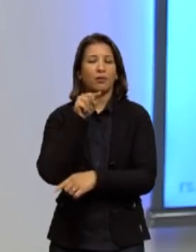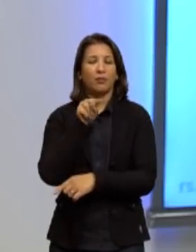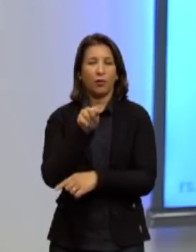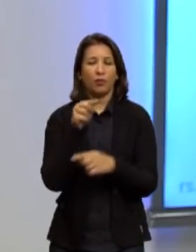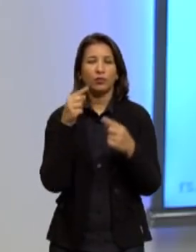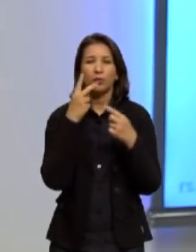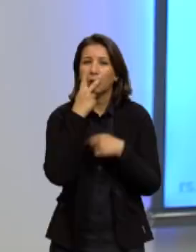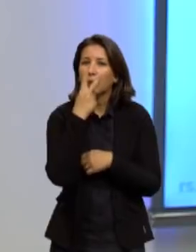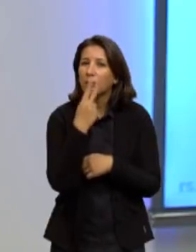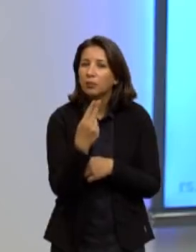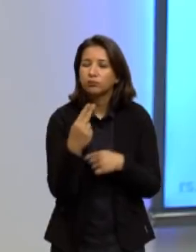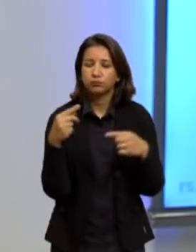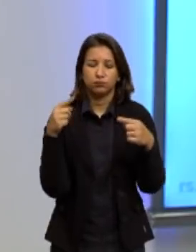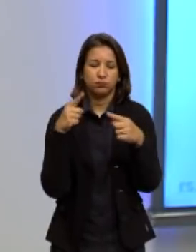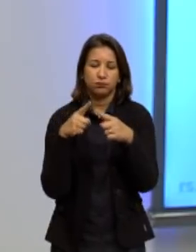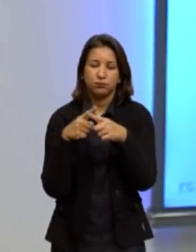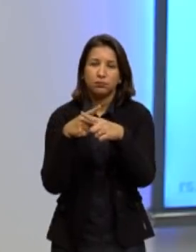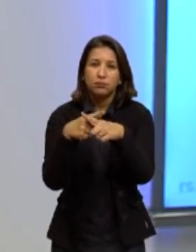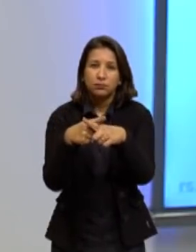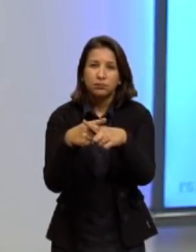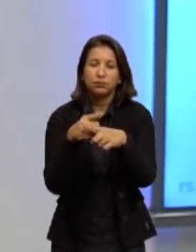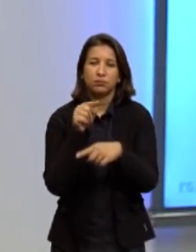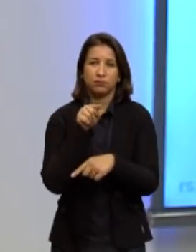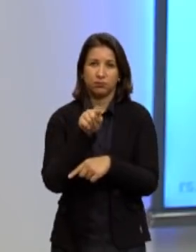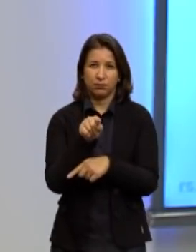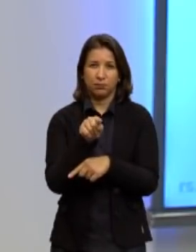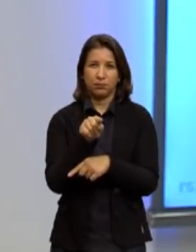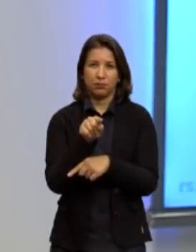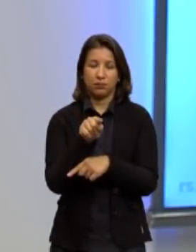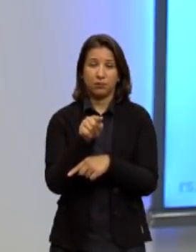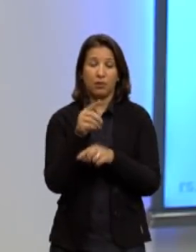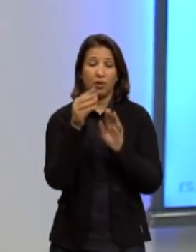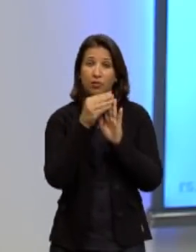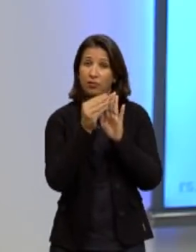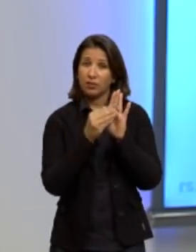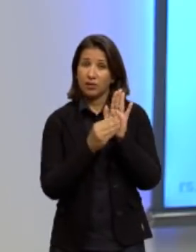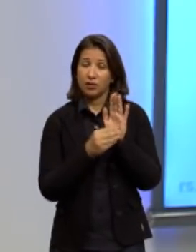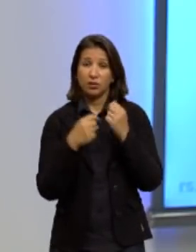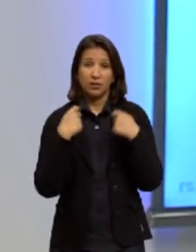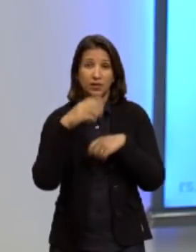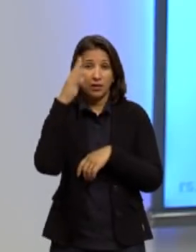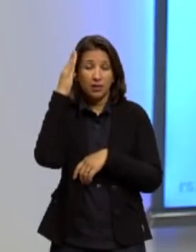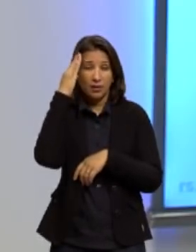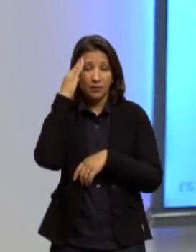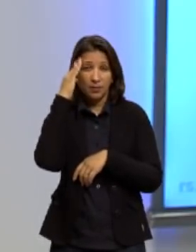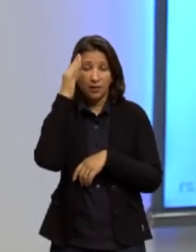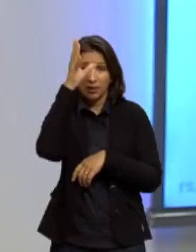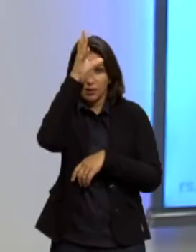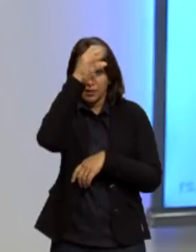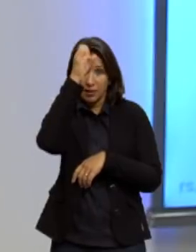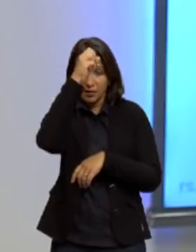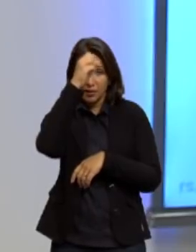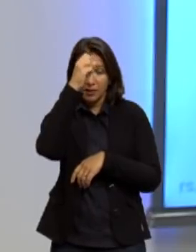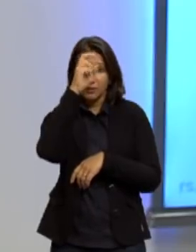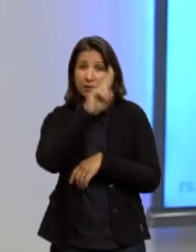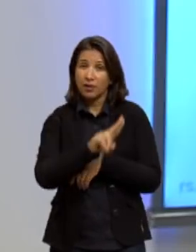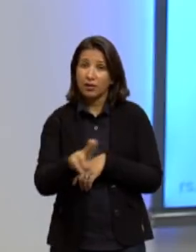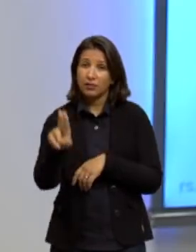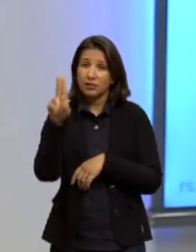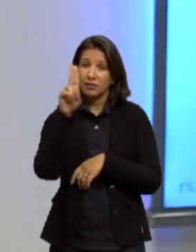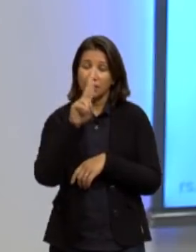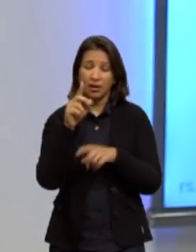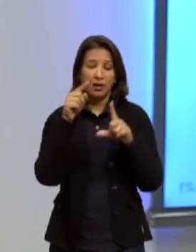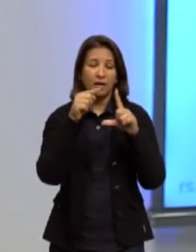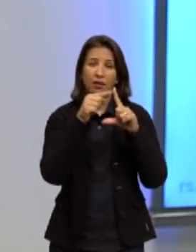basta a gente lembrar desses dois conceitos para nós aplicarmos teorema de tales ok então o que que nós temos aqui